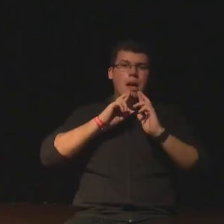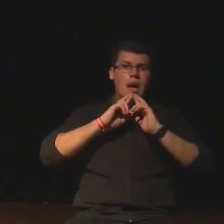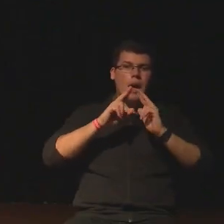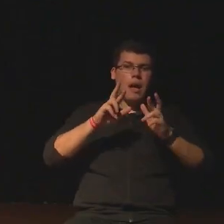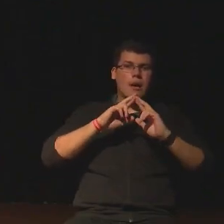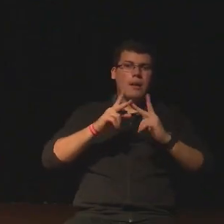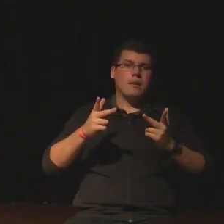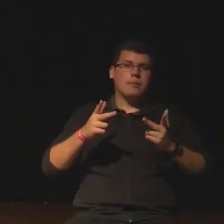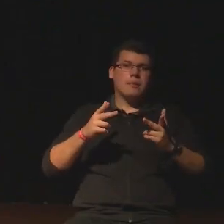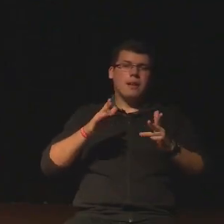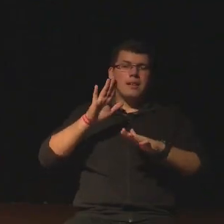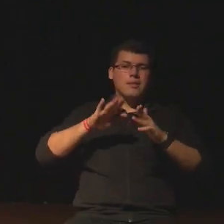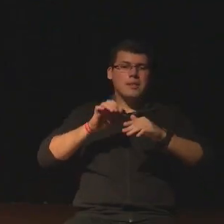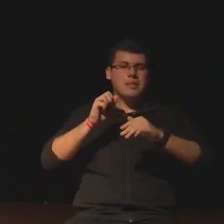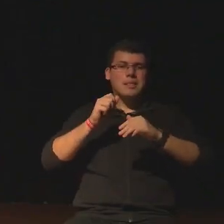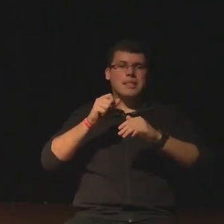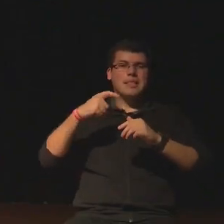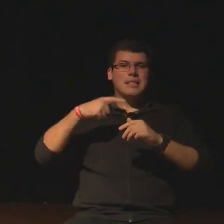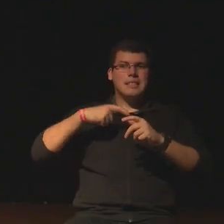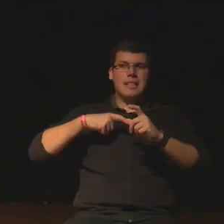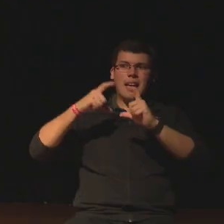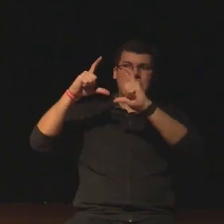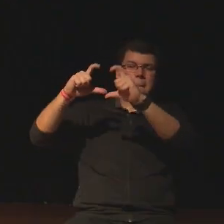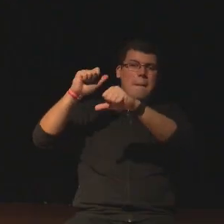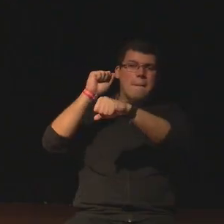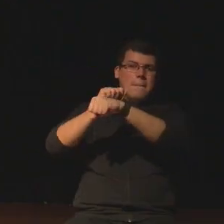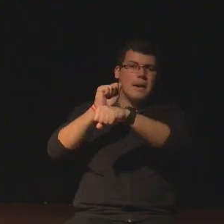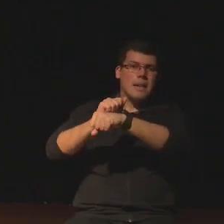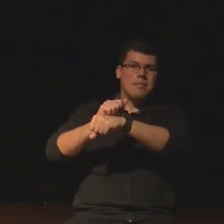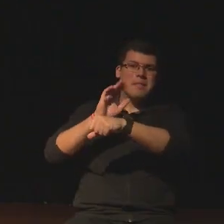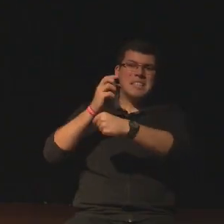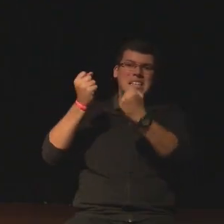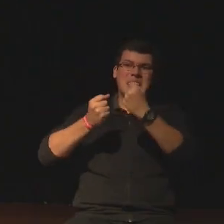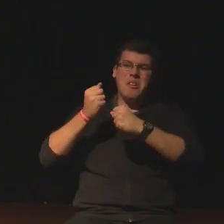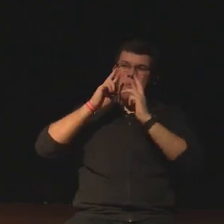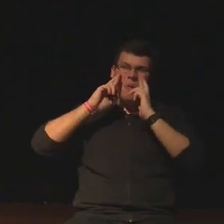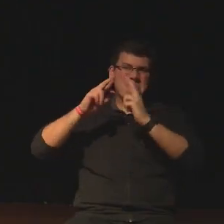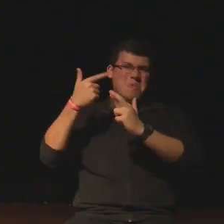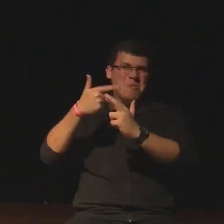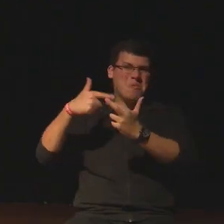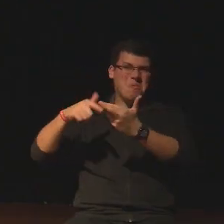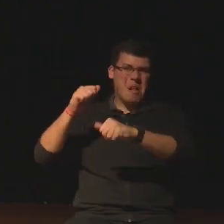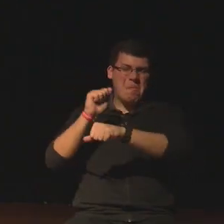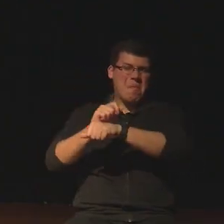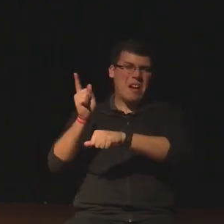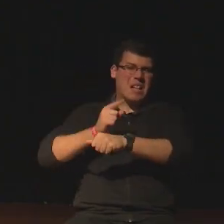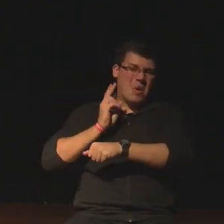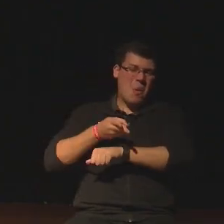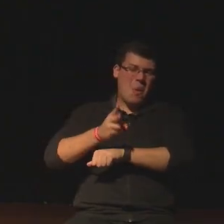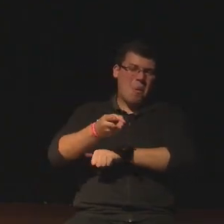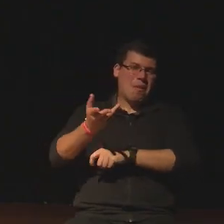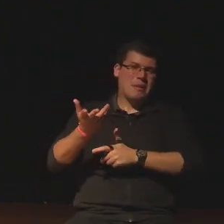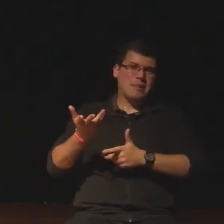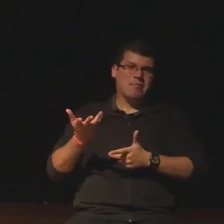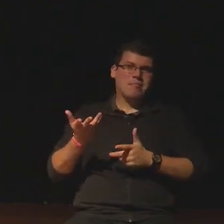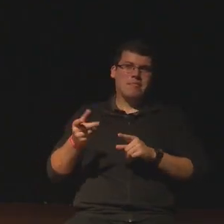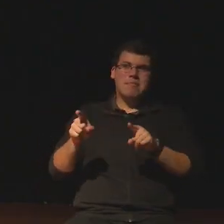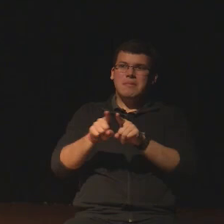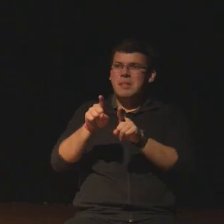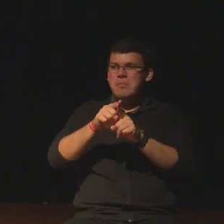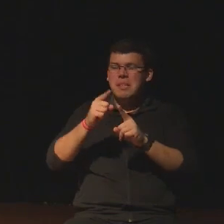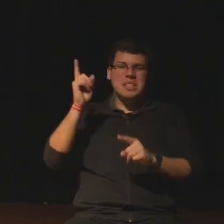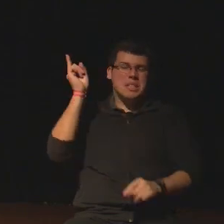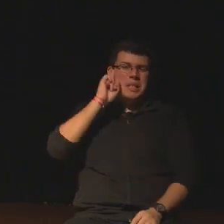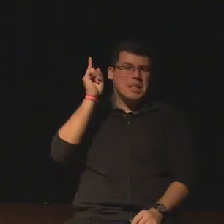não param, né? É a minha vida diária, tá, gente? Não até se alguém tiver alguma pergunta, eu posso responder, porque